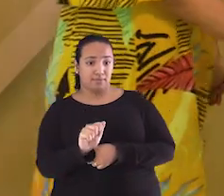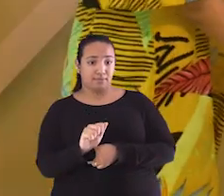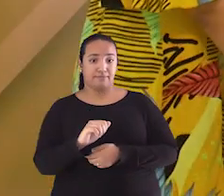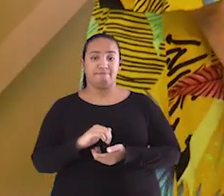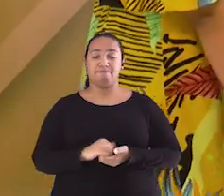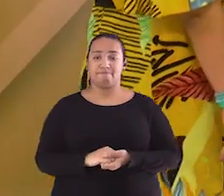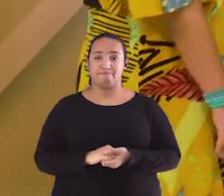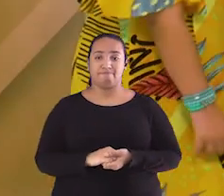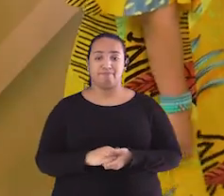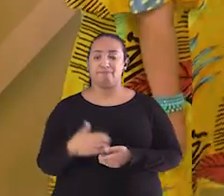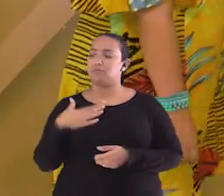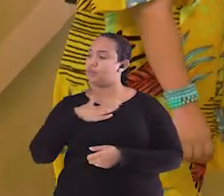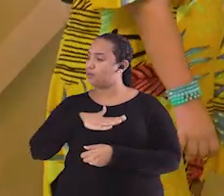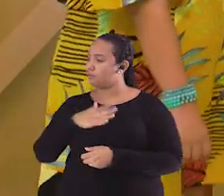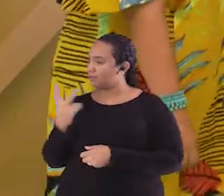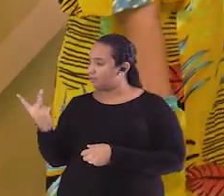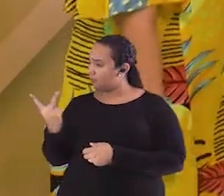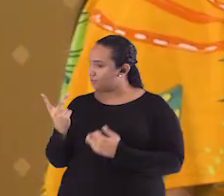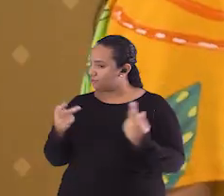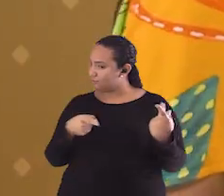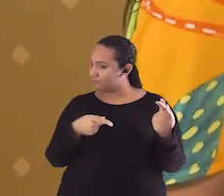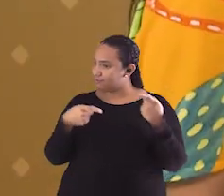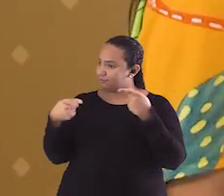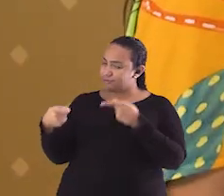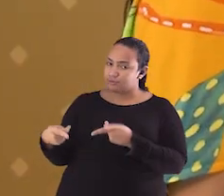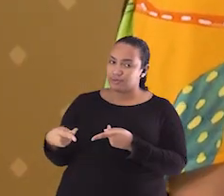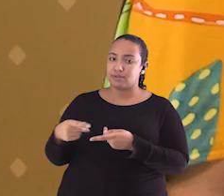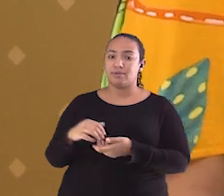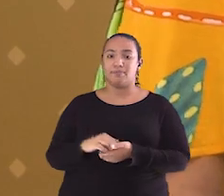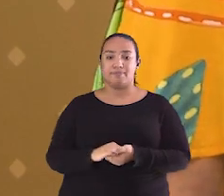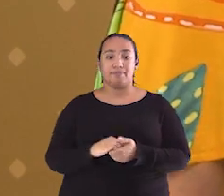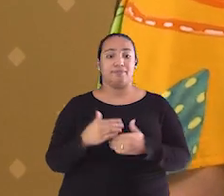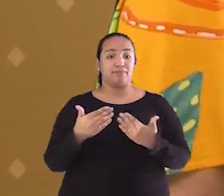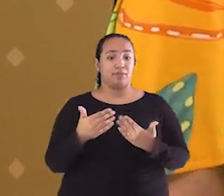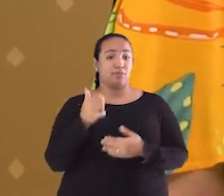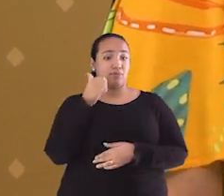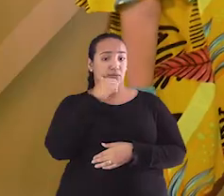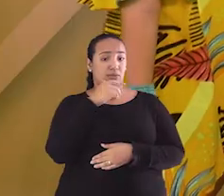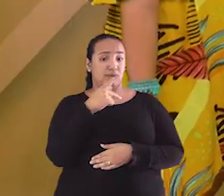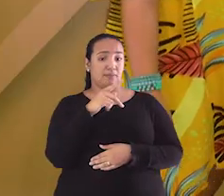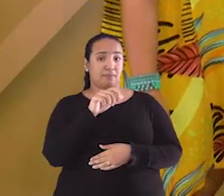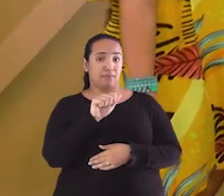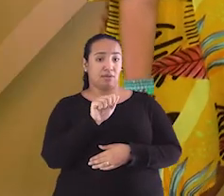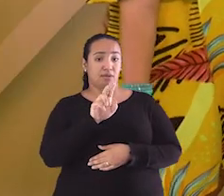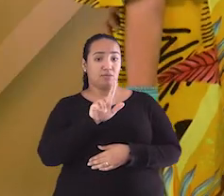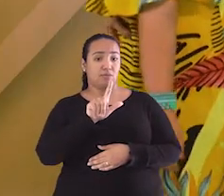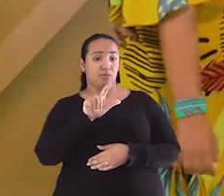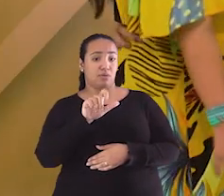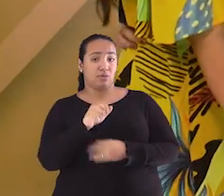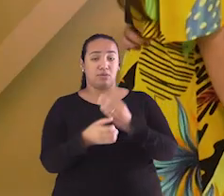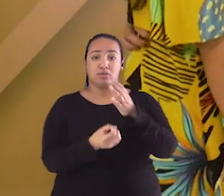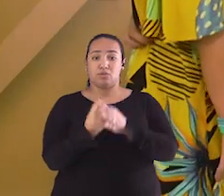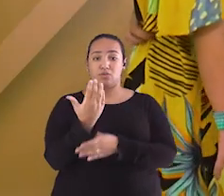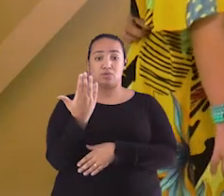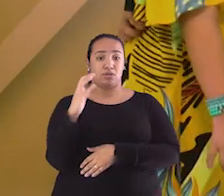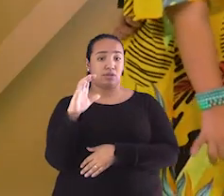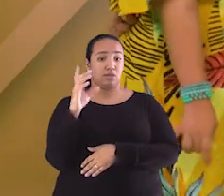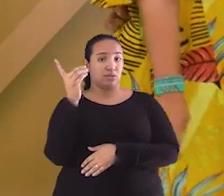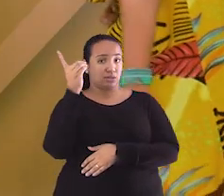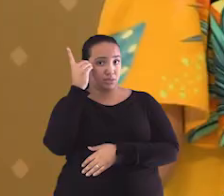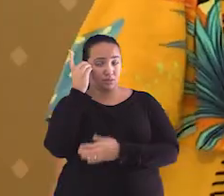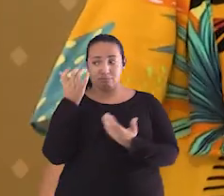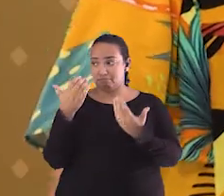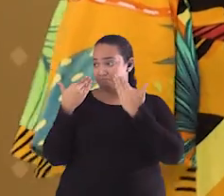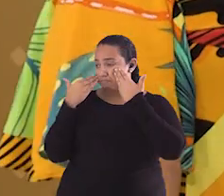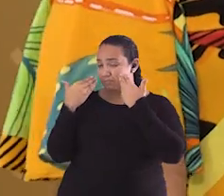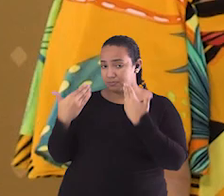Paula, Isabela, é um prazer receber vocês aqui conosco. Bom, a Paula é fundadora do Carinha Cicadal. Eu queria que ela se apresentasse um pouquinho para a gente, por